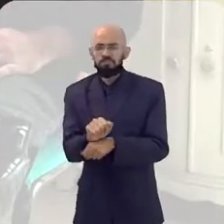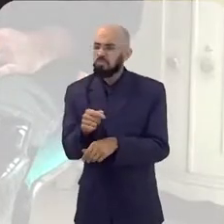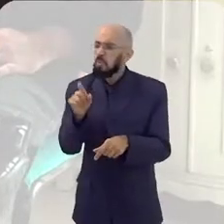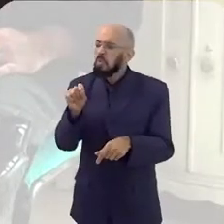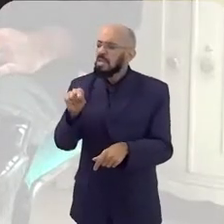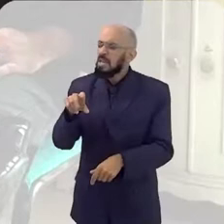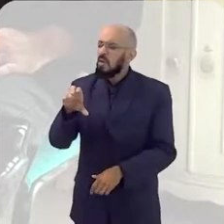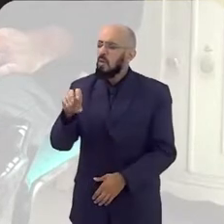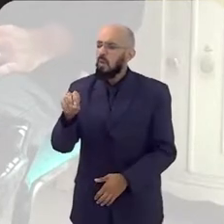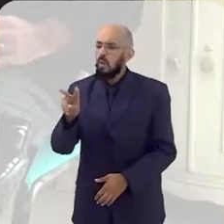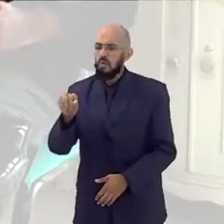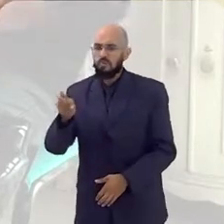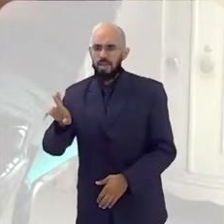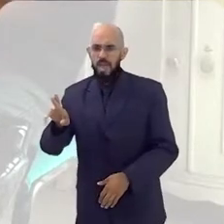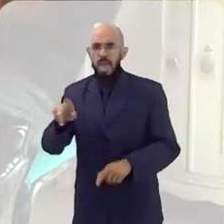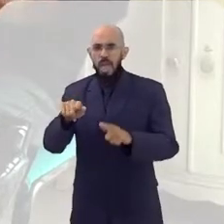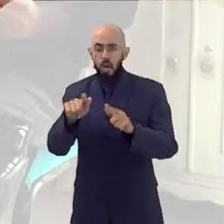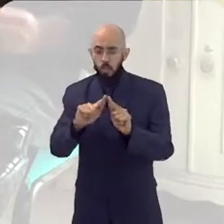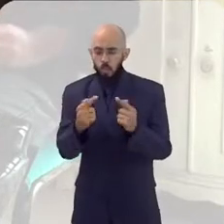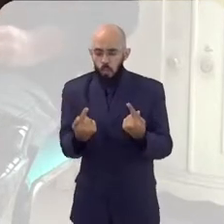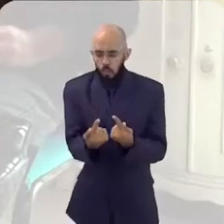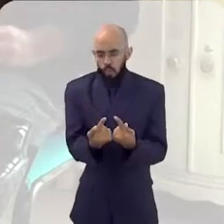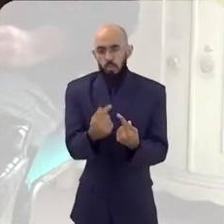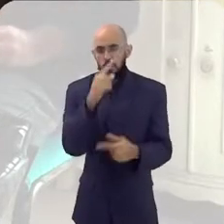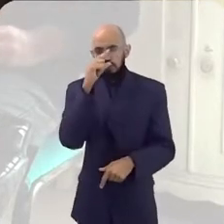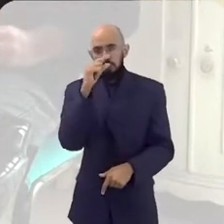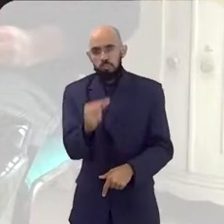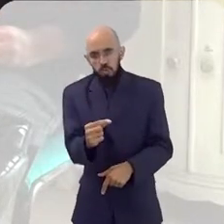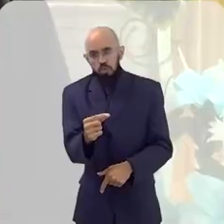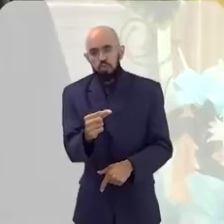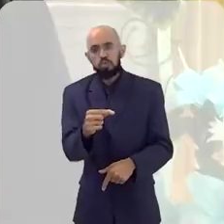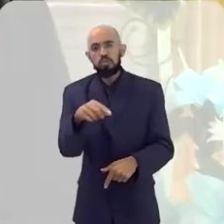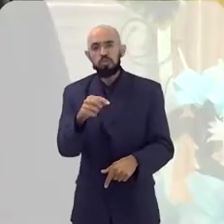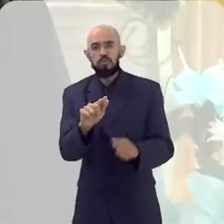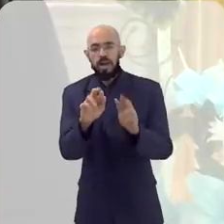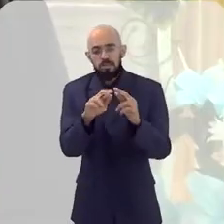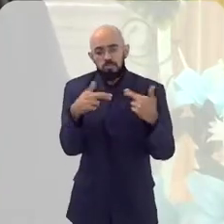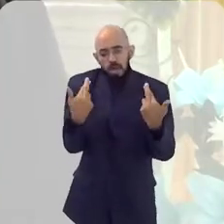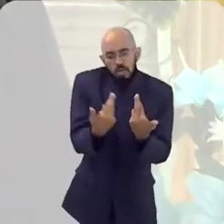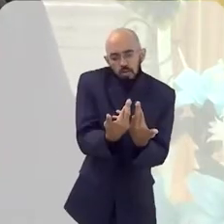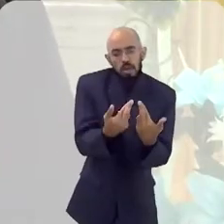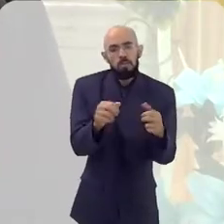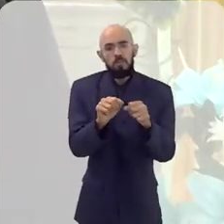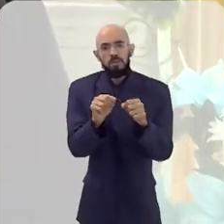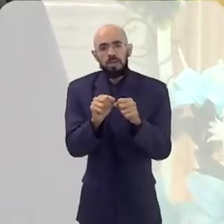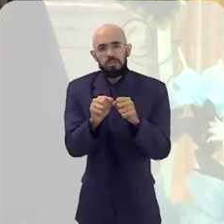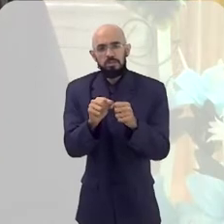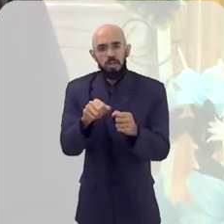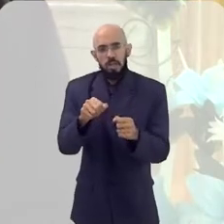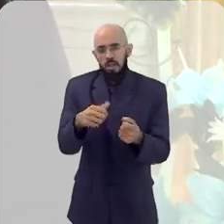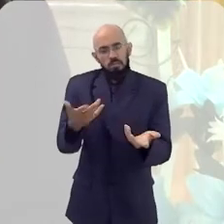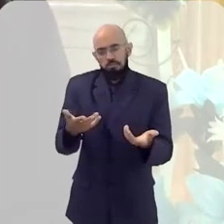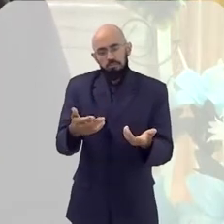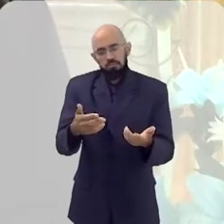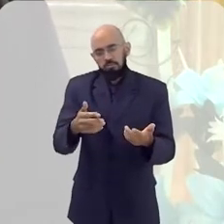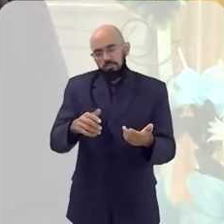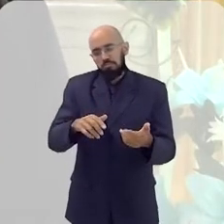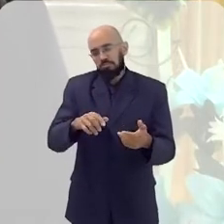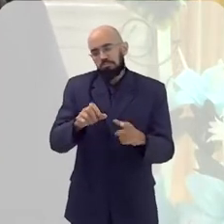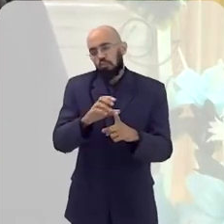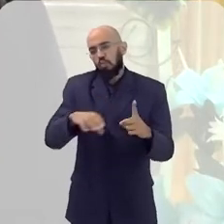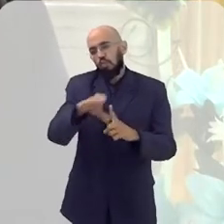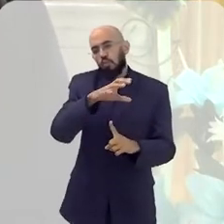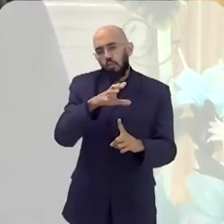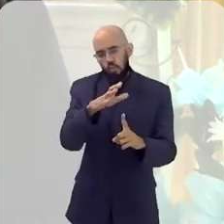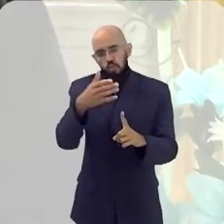é um coven? O coven é um grupo de bruxos e bruxas que se reúnem para fazer os rituais, tá? Perfeito. Membros da mesma